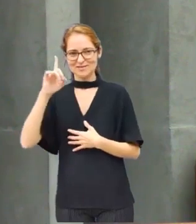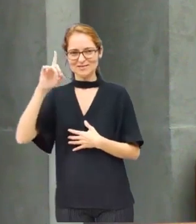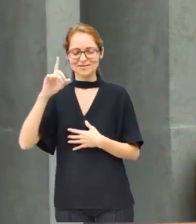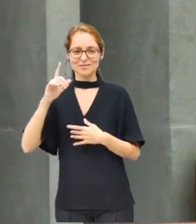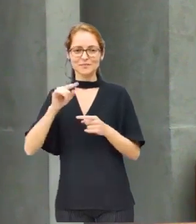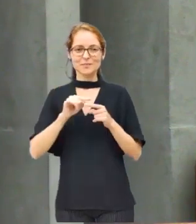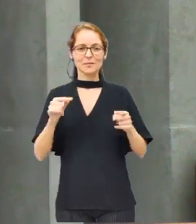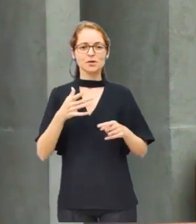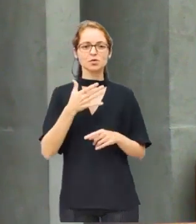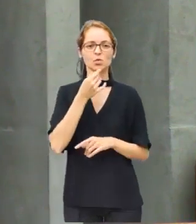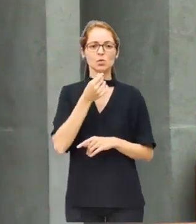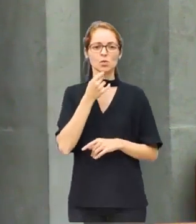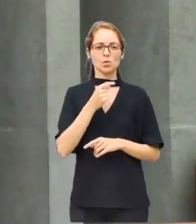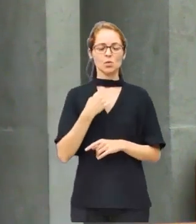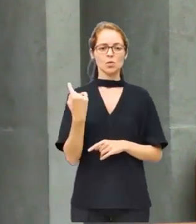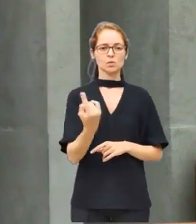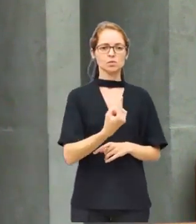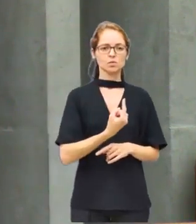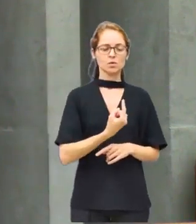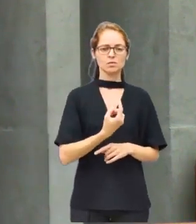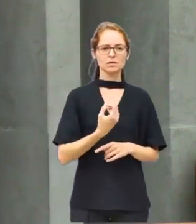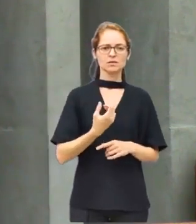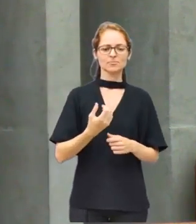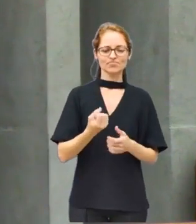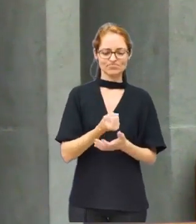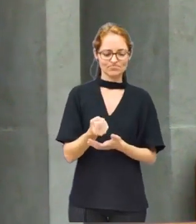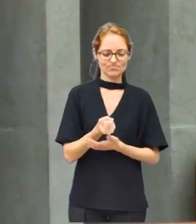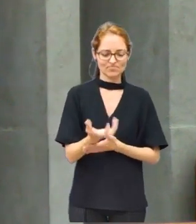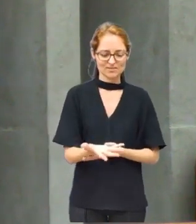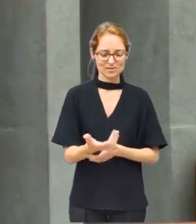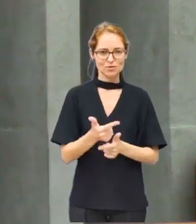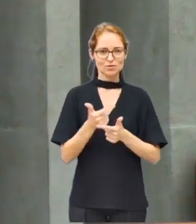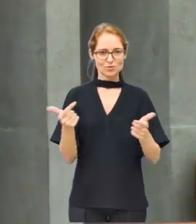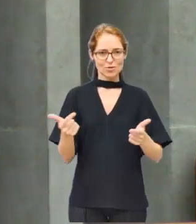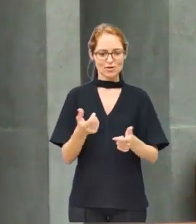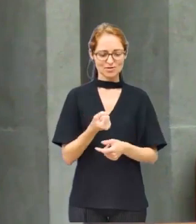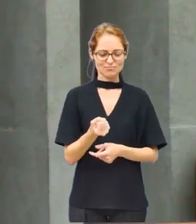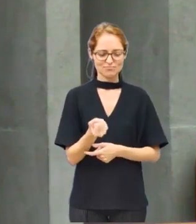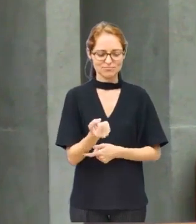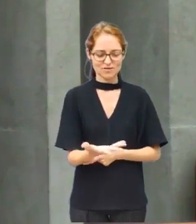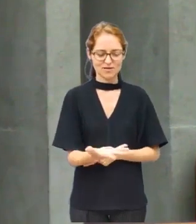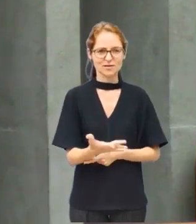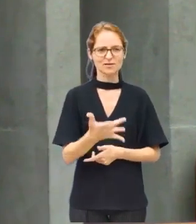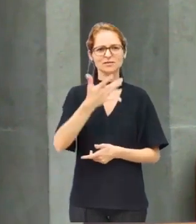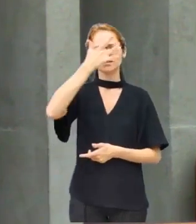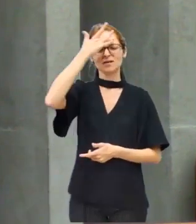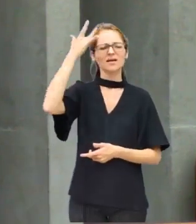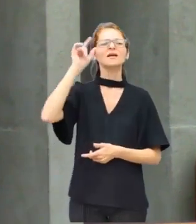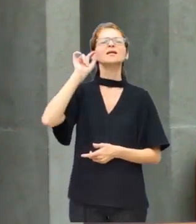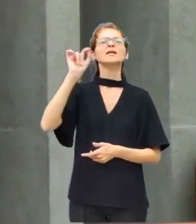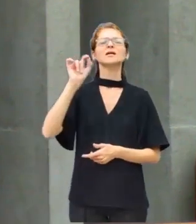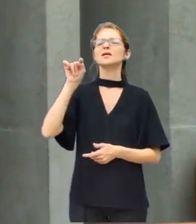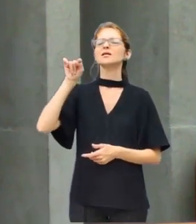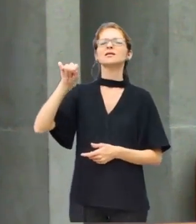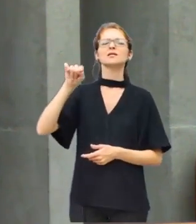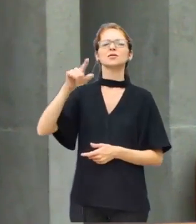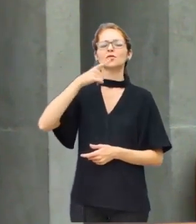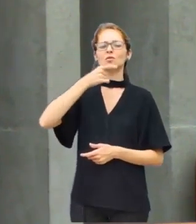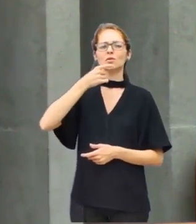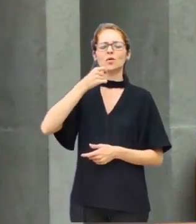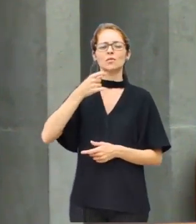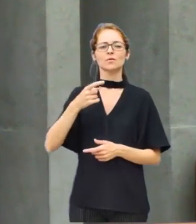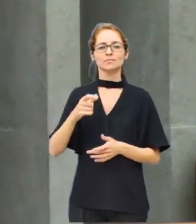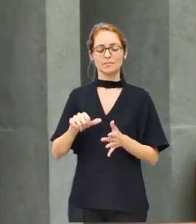lançam sorte, descobrem quem é esse homem, o que, que esses homens fazem diante disso, ou o que, que eles, a reação deles, primeiro